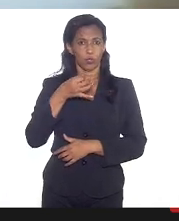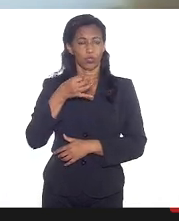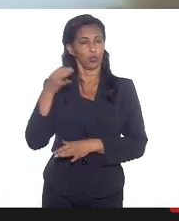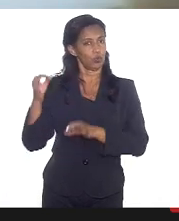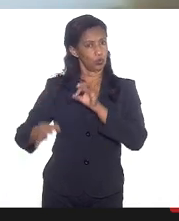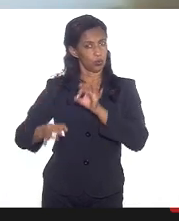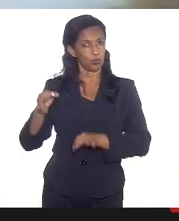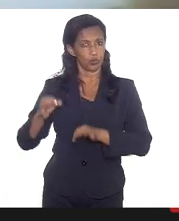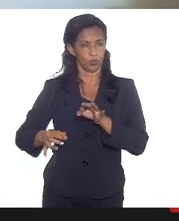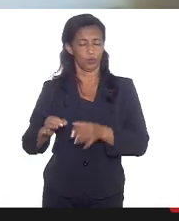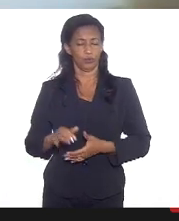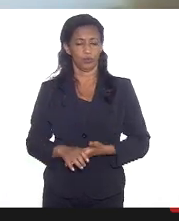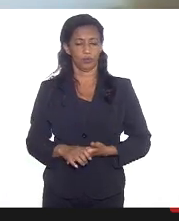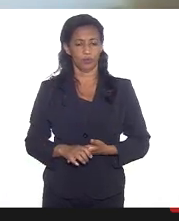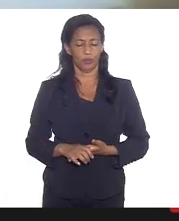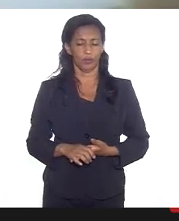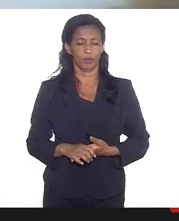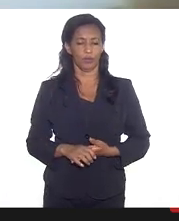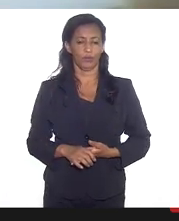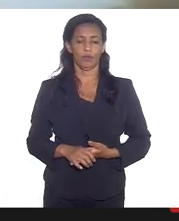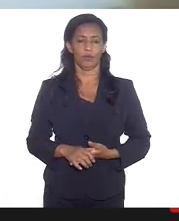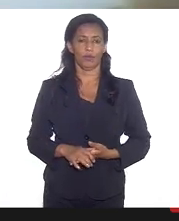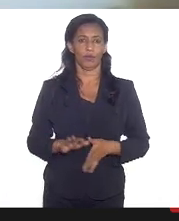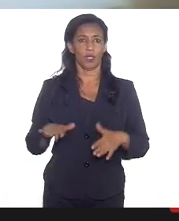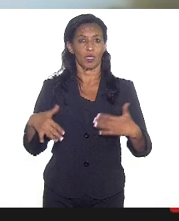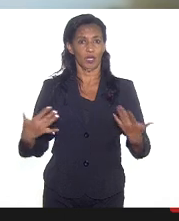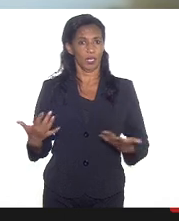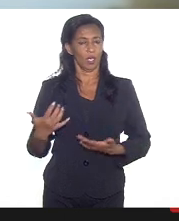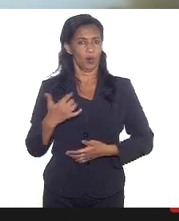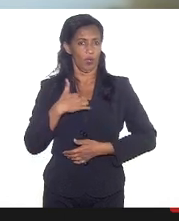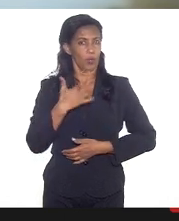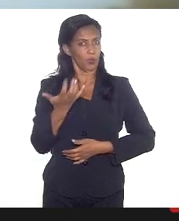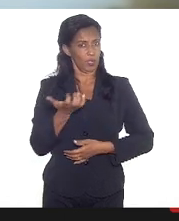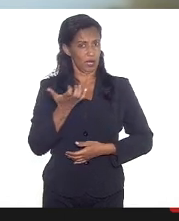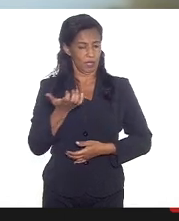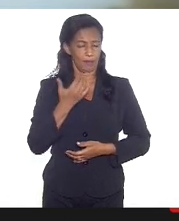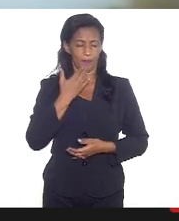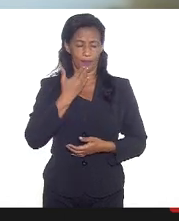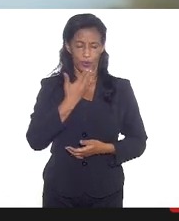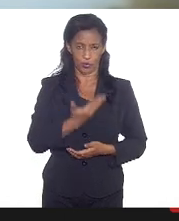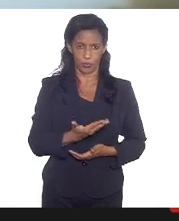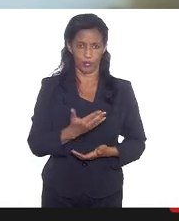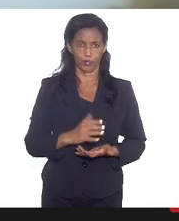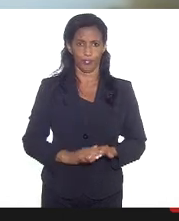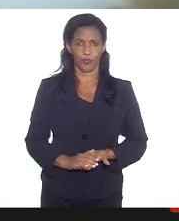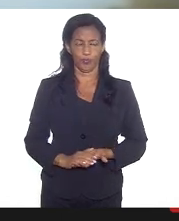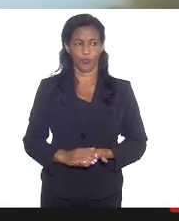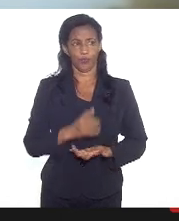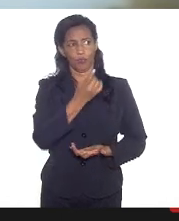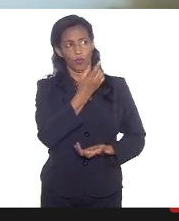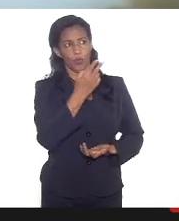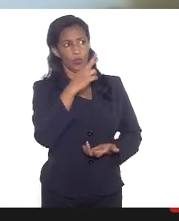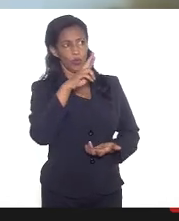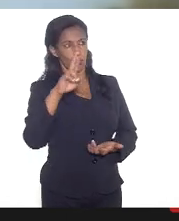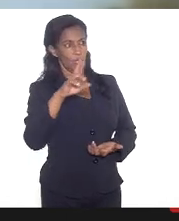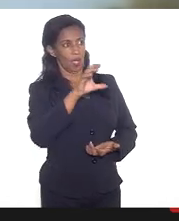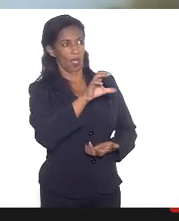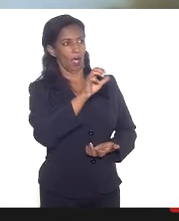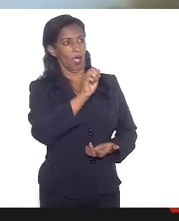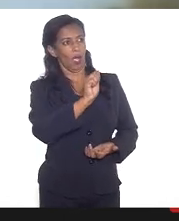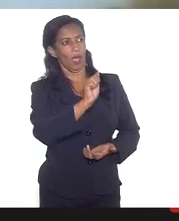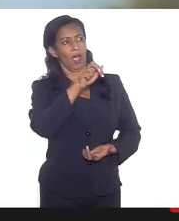judicializadas. Então, eu queria solicitar a doutora Karine, que está